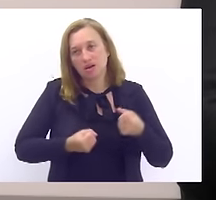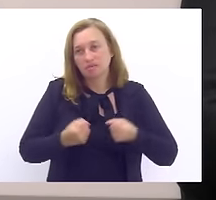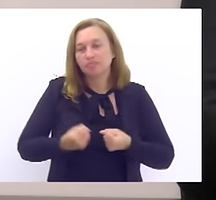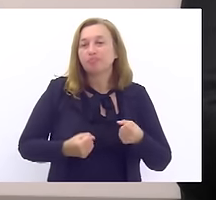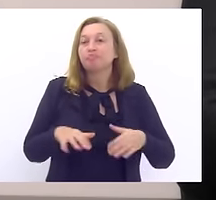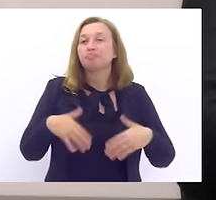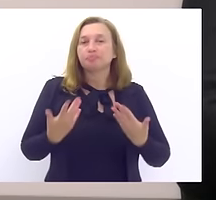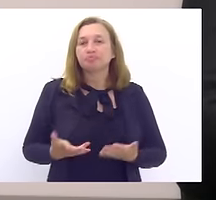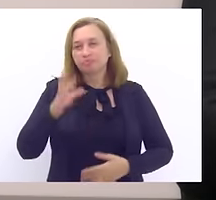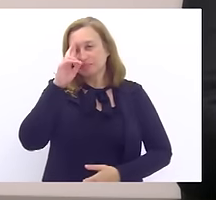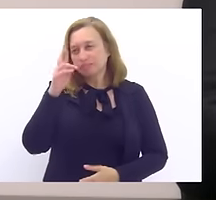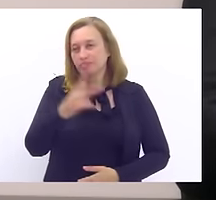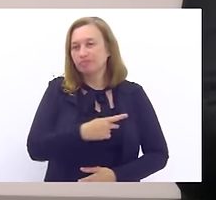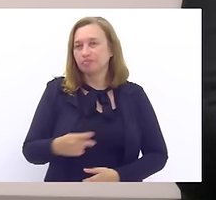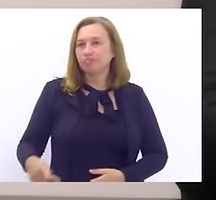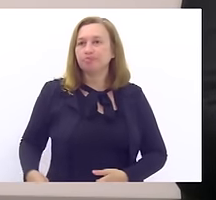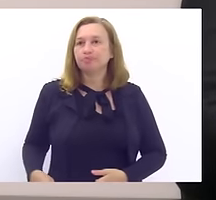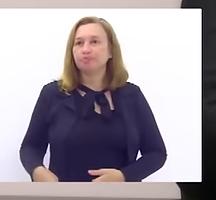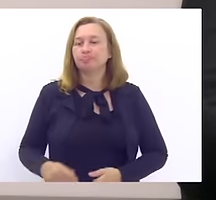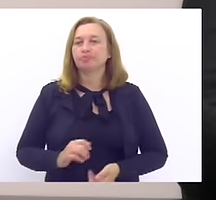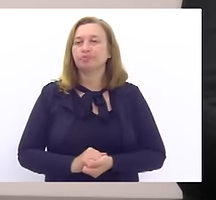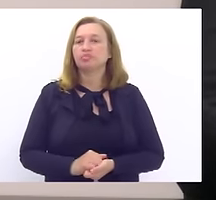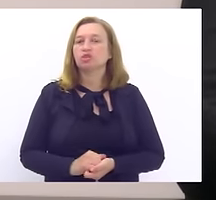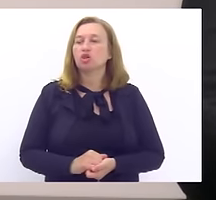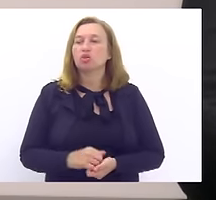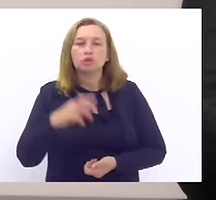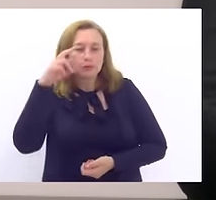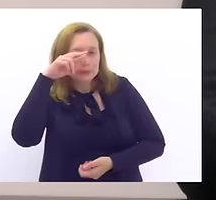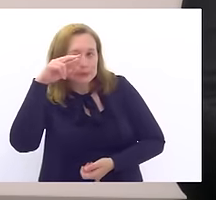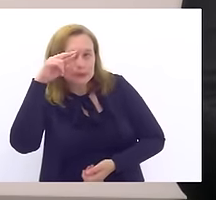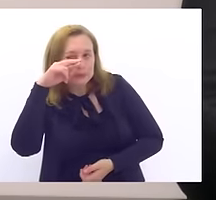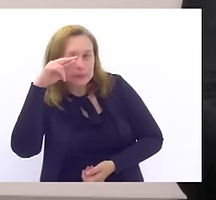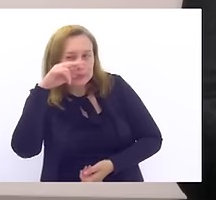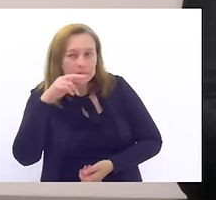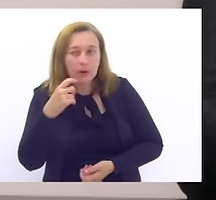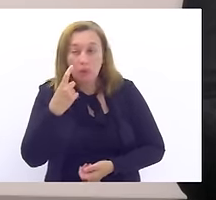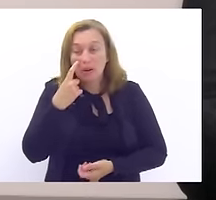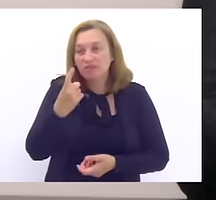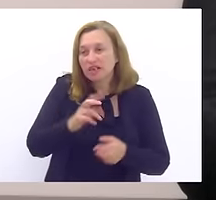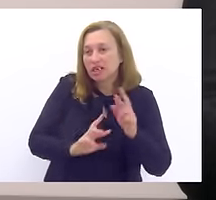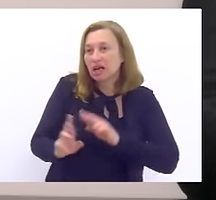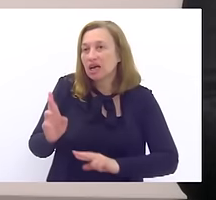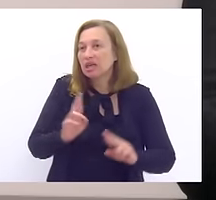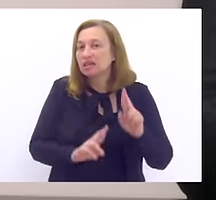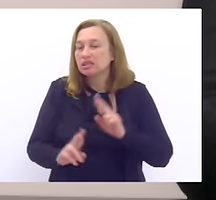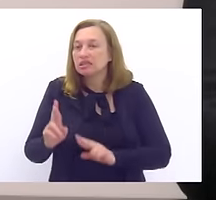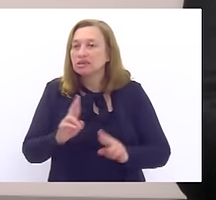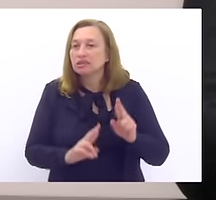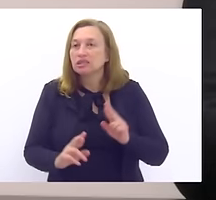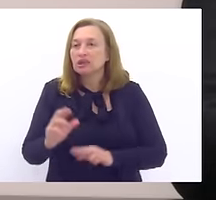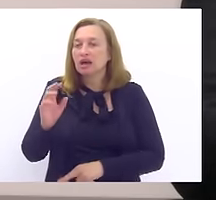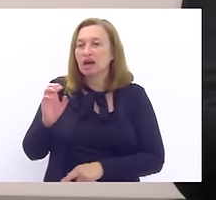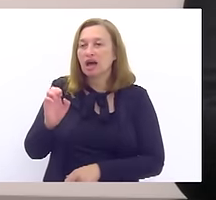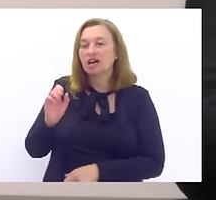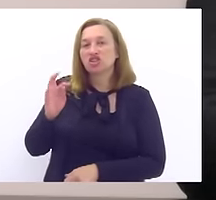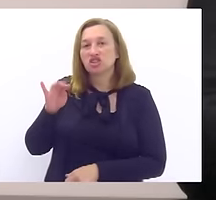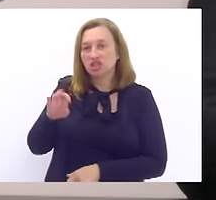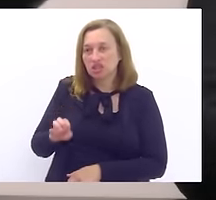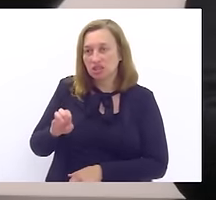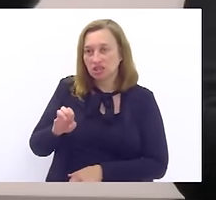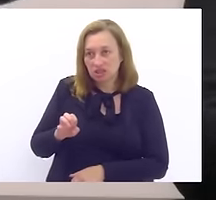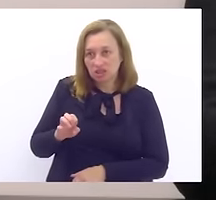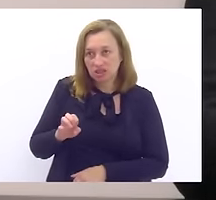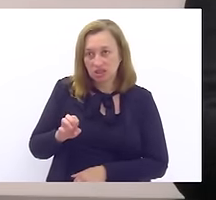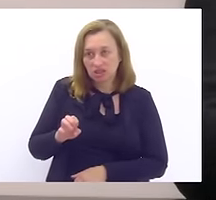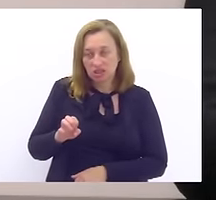já começo a aumentar o nível da investigação para ver a relação dos agentes do Detran generalizando